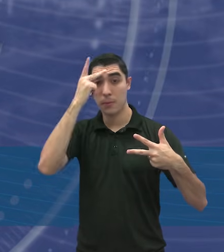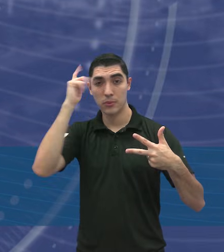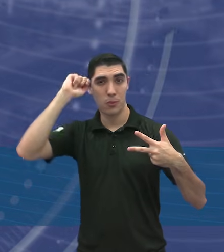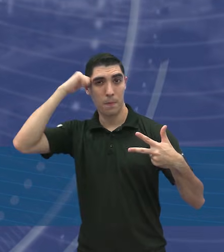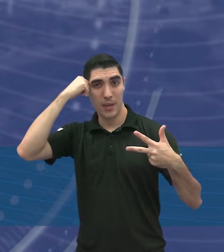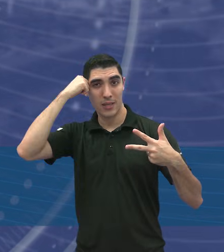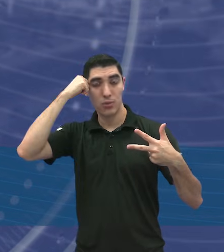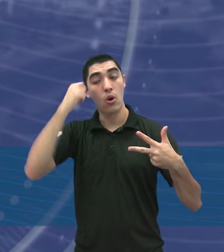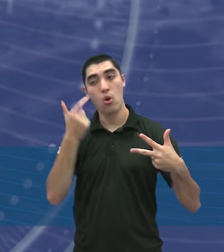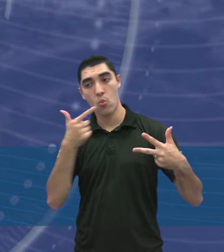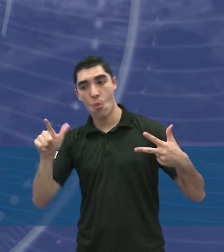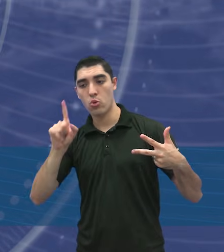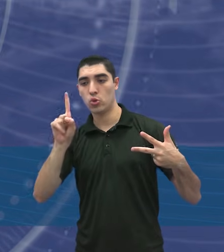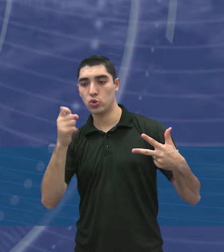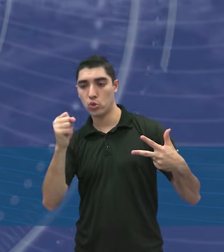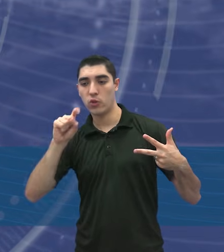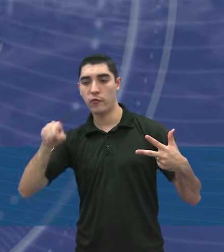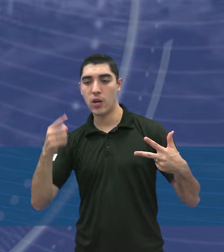pretos e